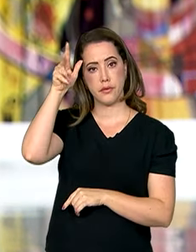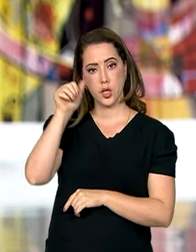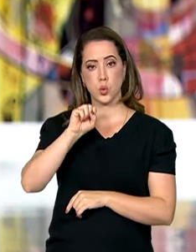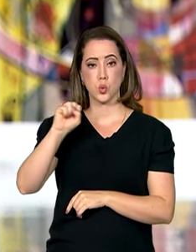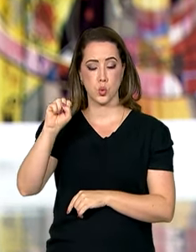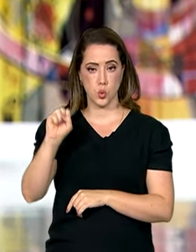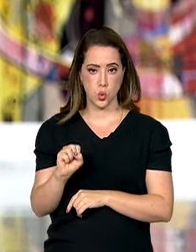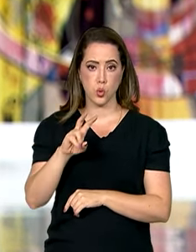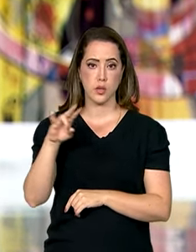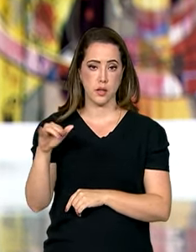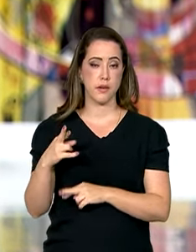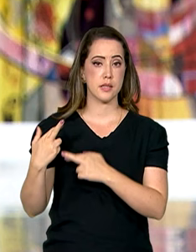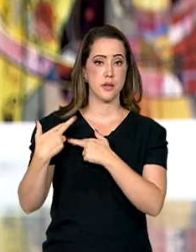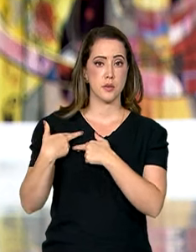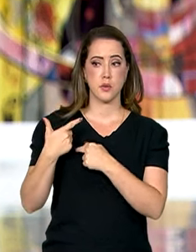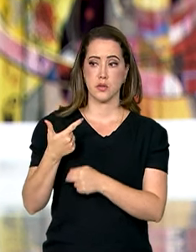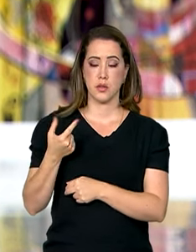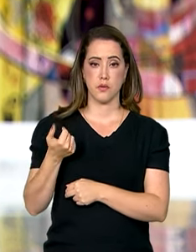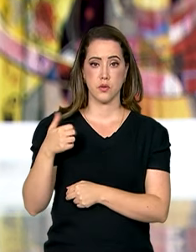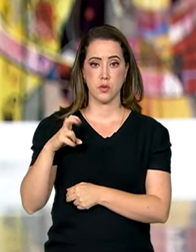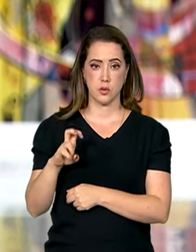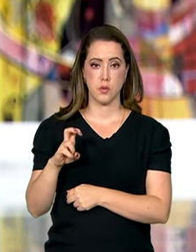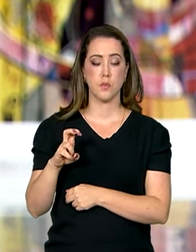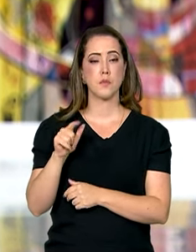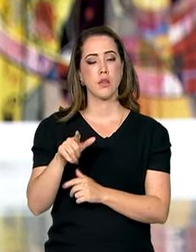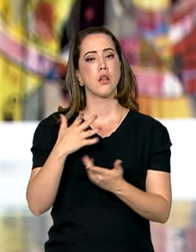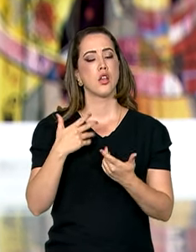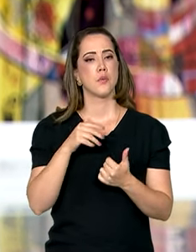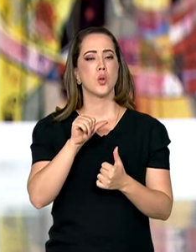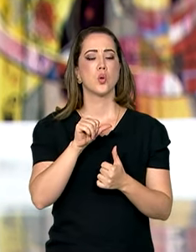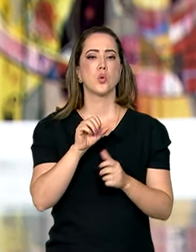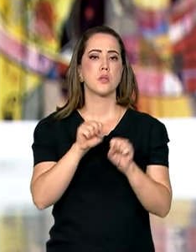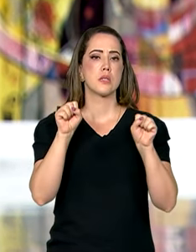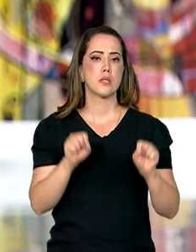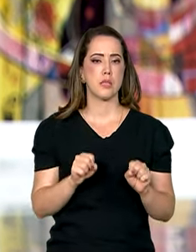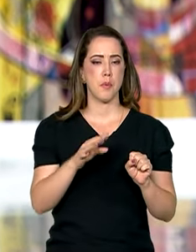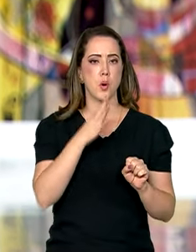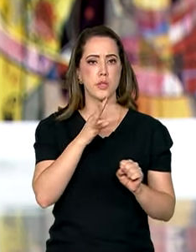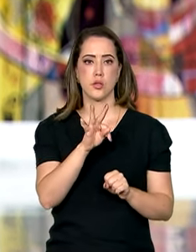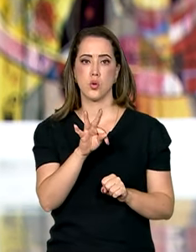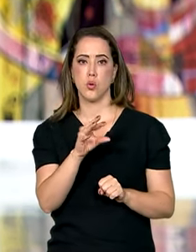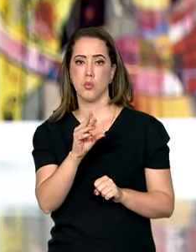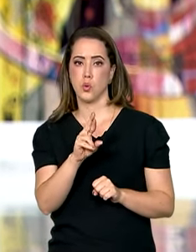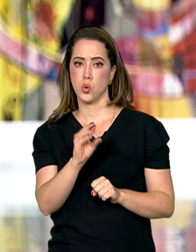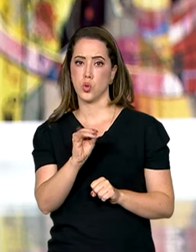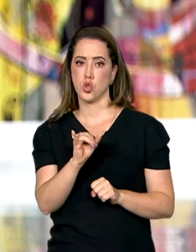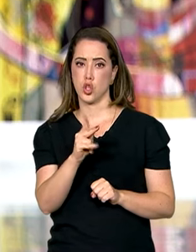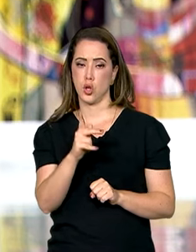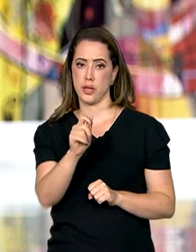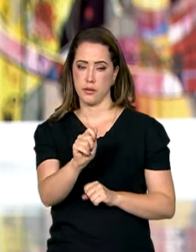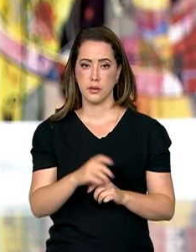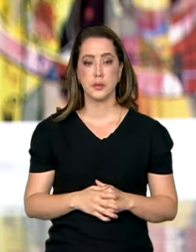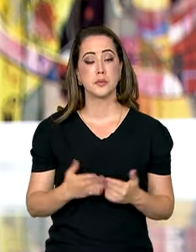assumir o mandato em 2025 em um sistema conhecido como troica o evento que encerra a presidência brasileira